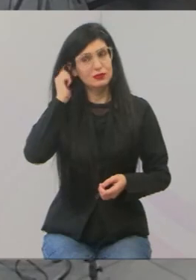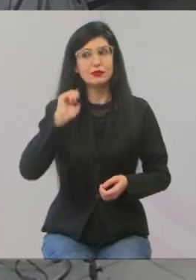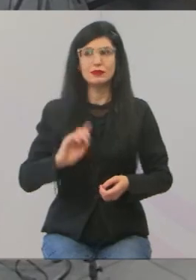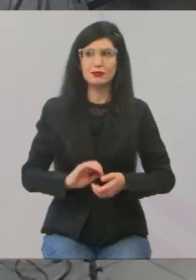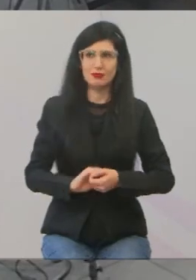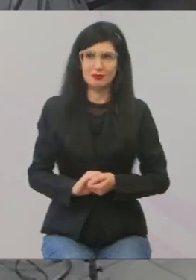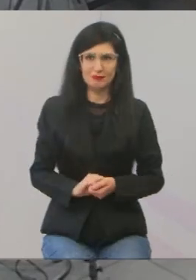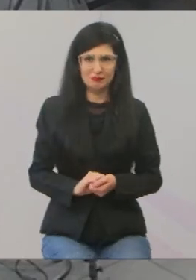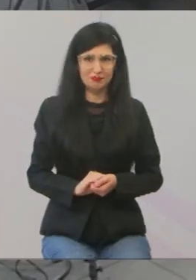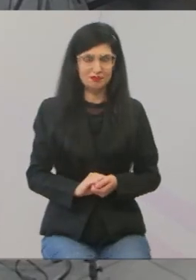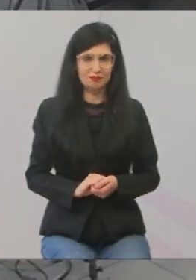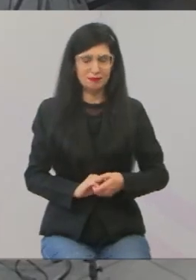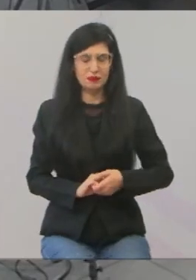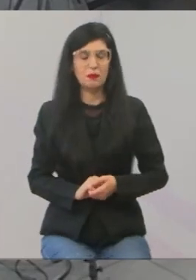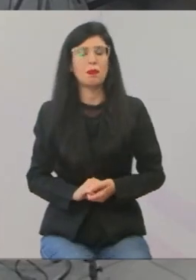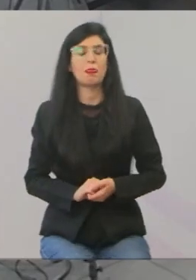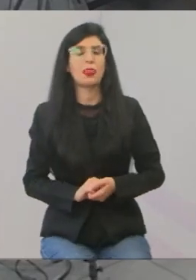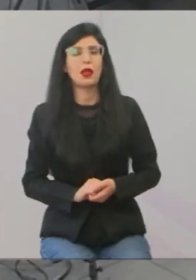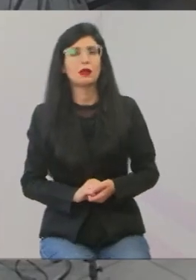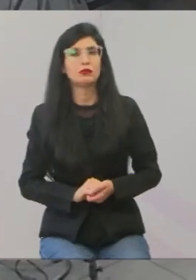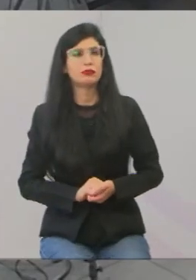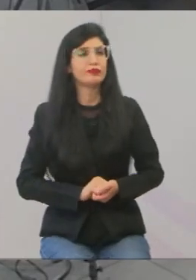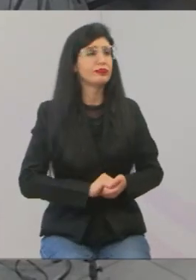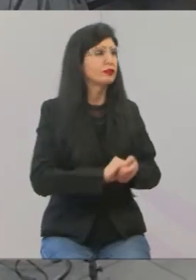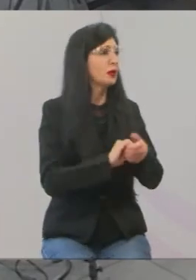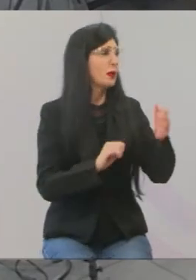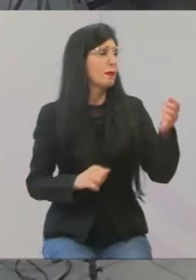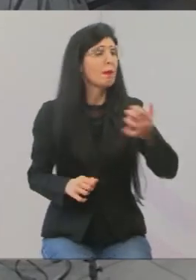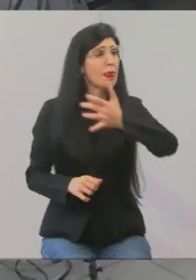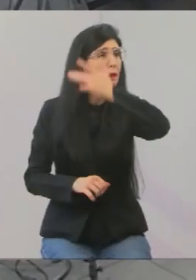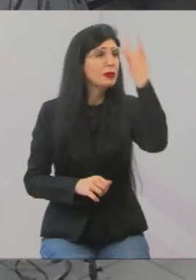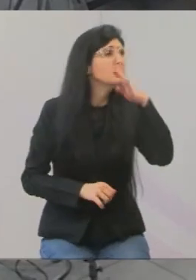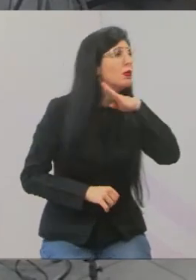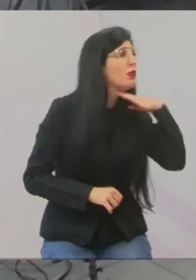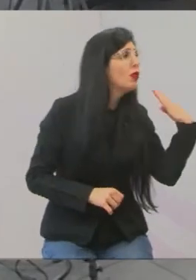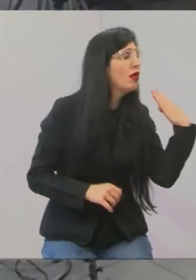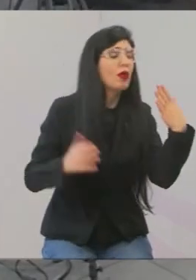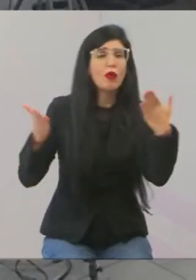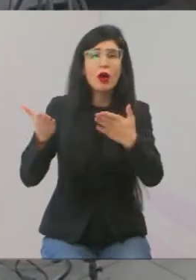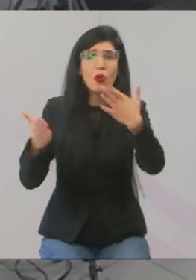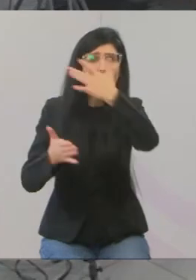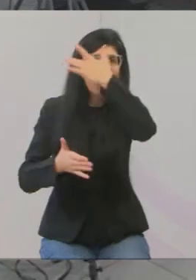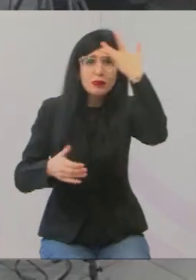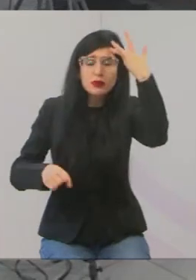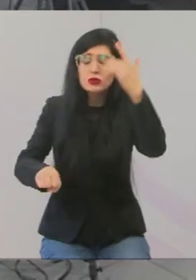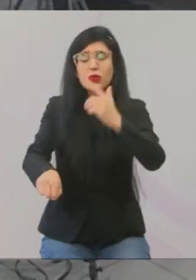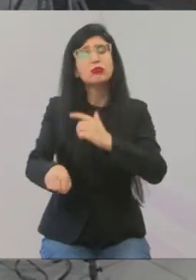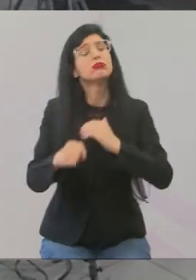Em memória dos entes queridos, convido a todos para que façamos alguns instantes de silêncio.